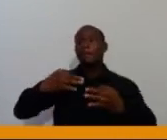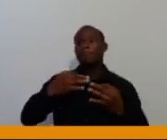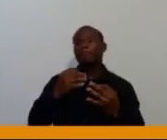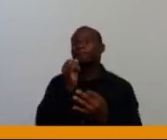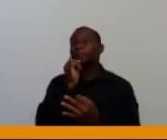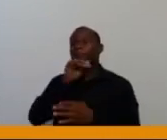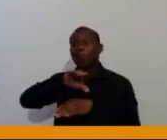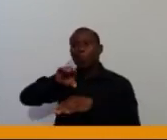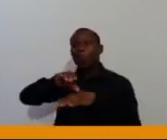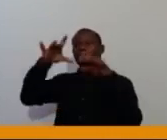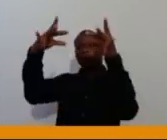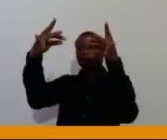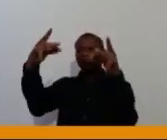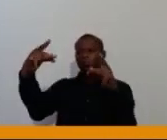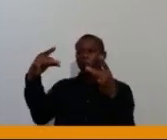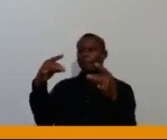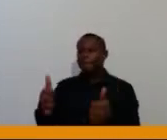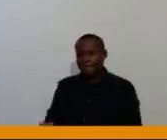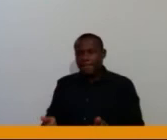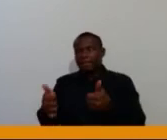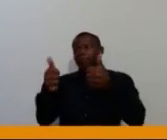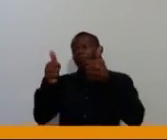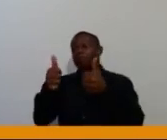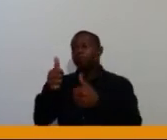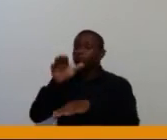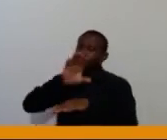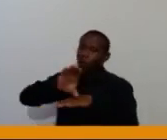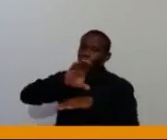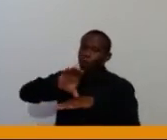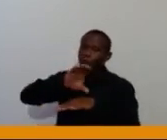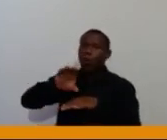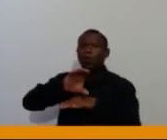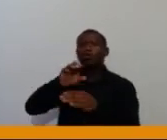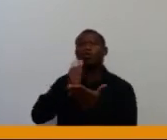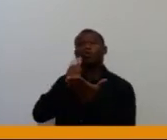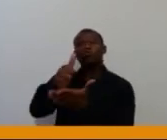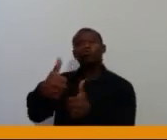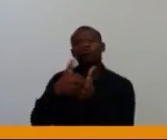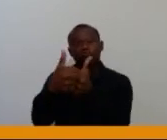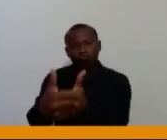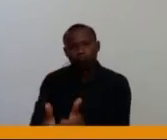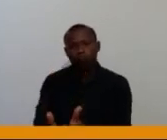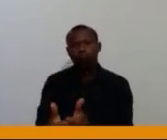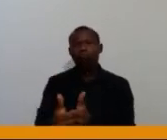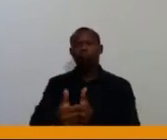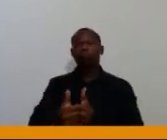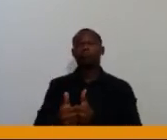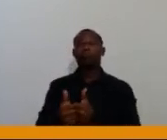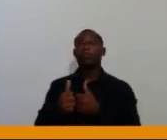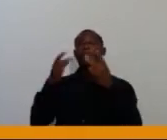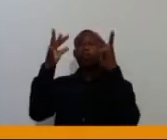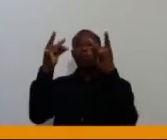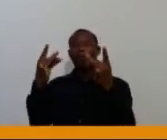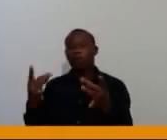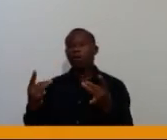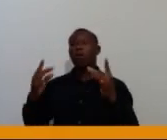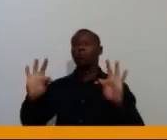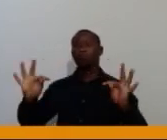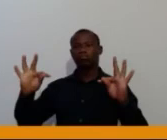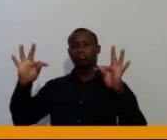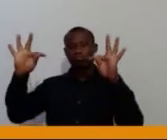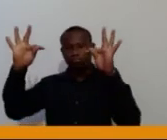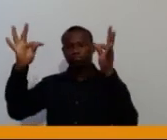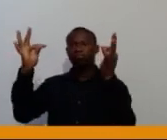estruturamos. A gente está chamando de atendimento. São conteúdos digitais, sem tutoria,